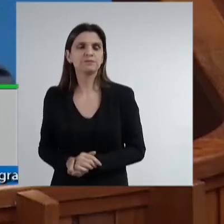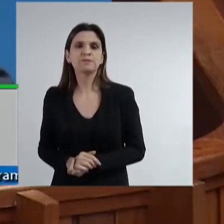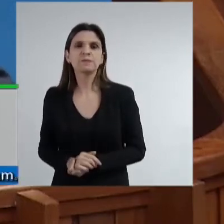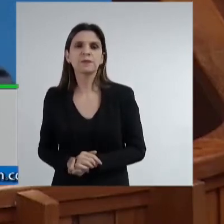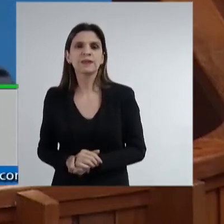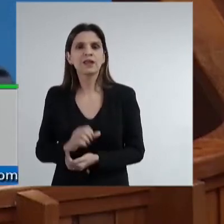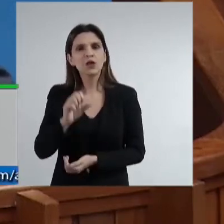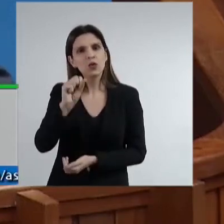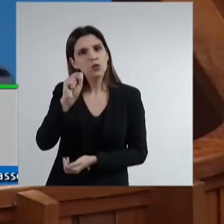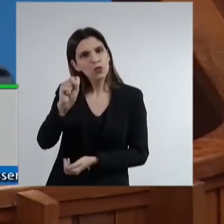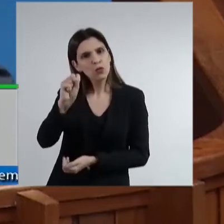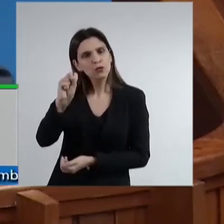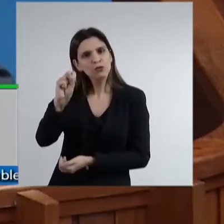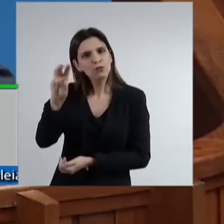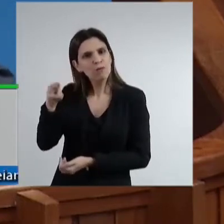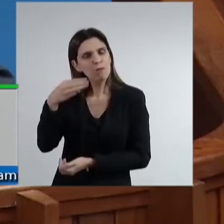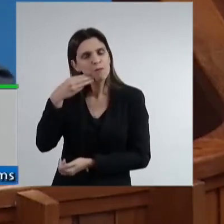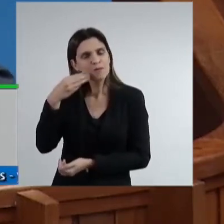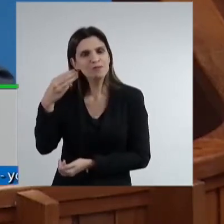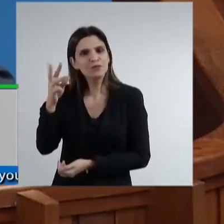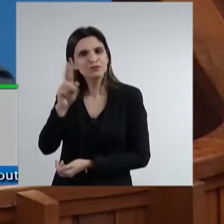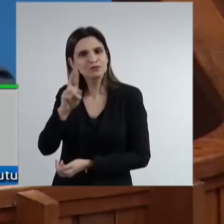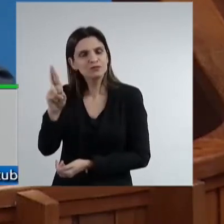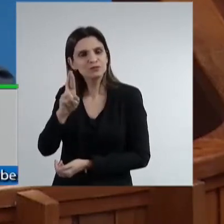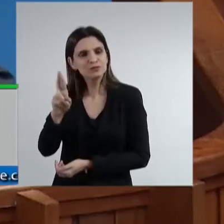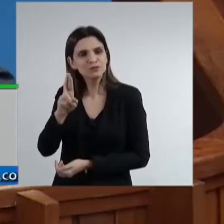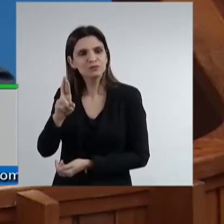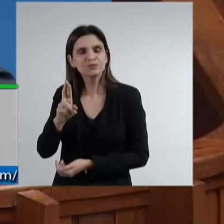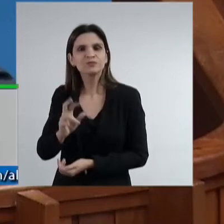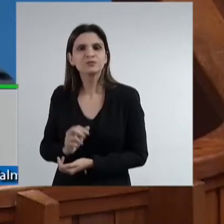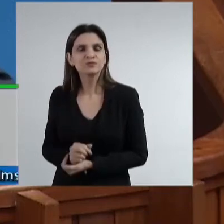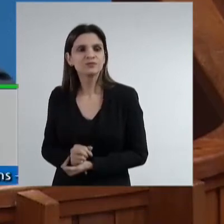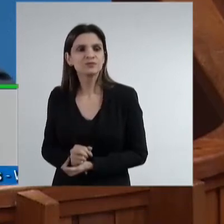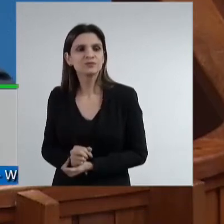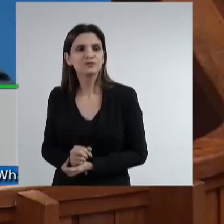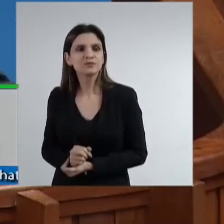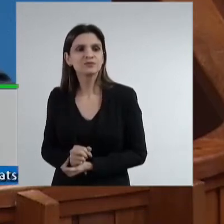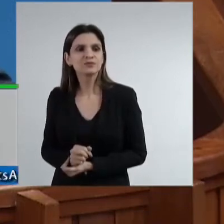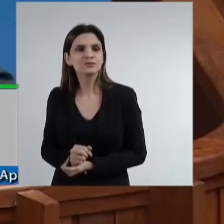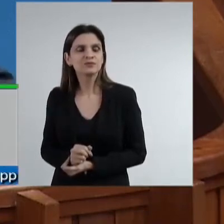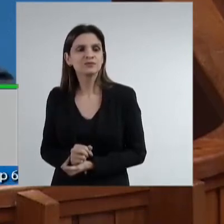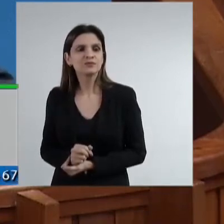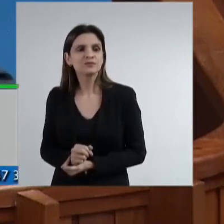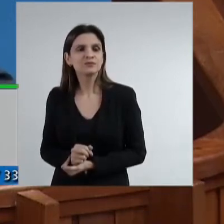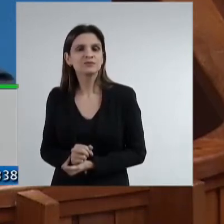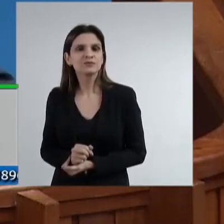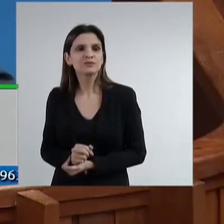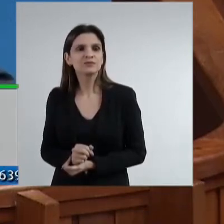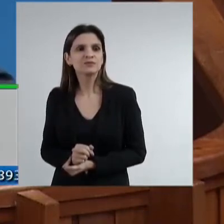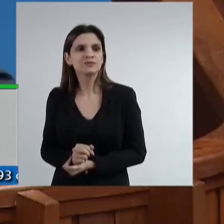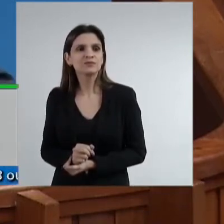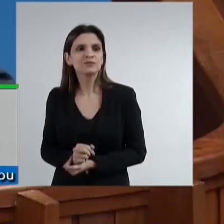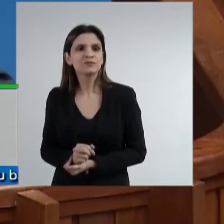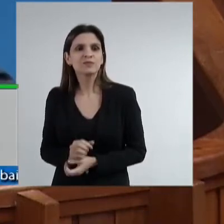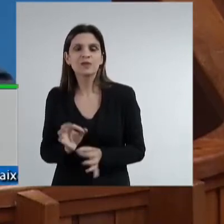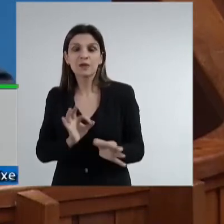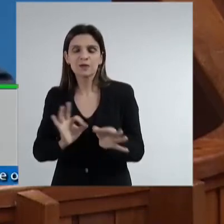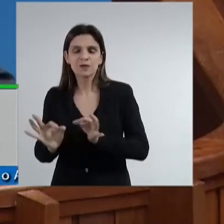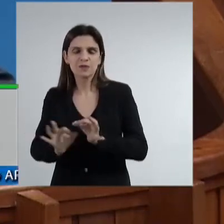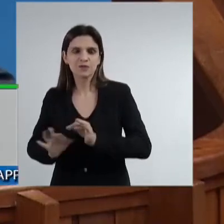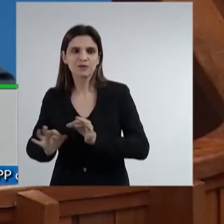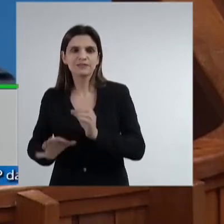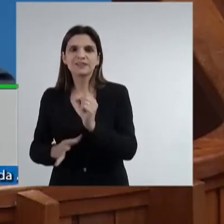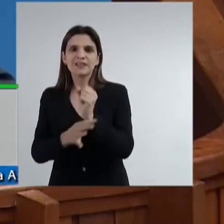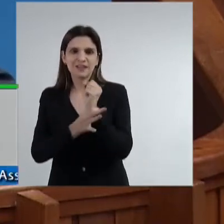8 milhões de reais para poder fazer a segurança